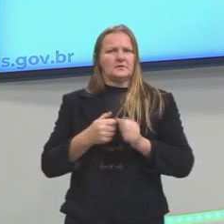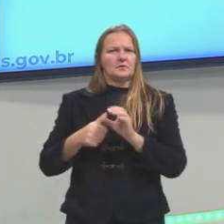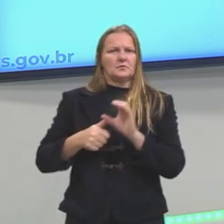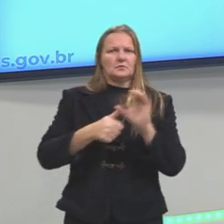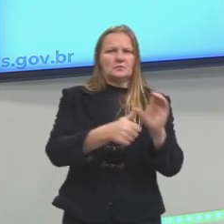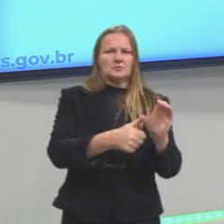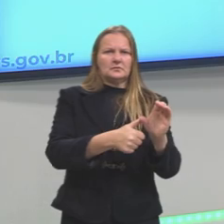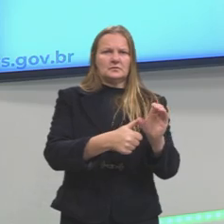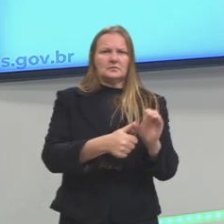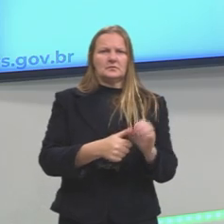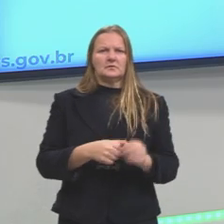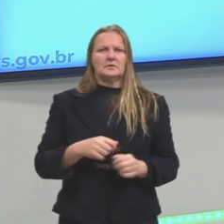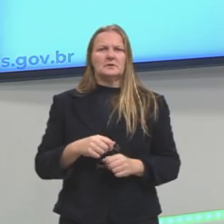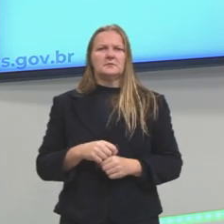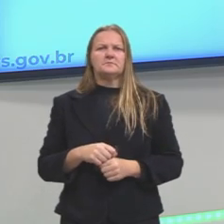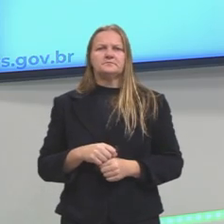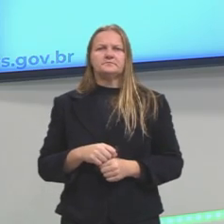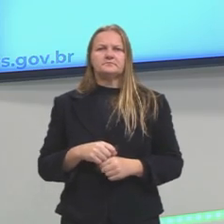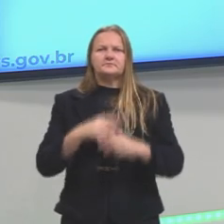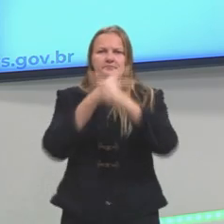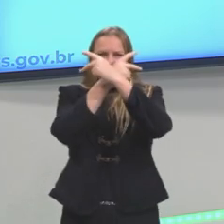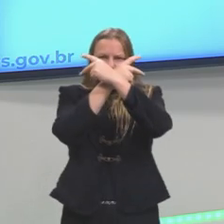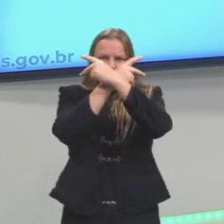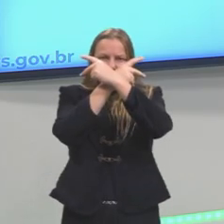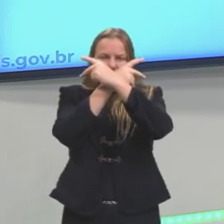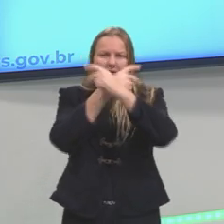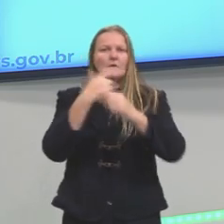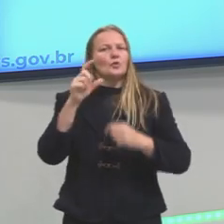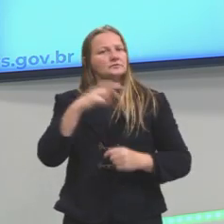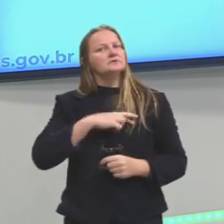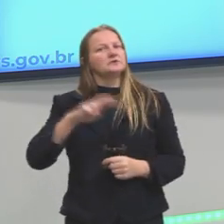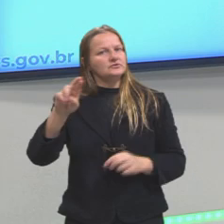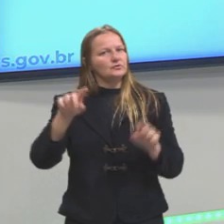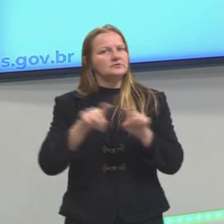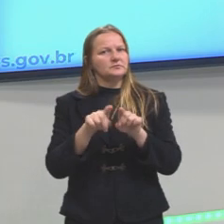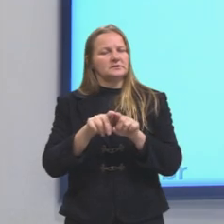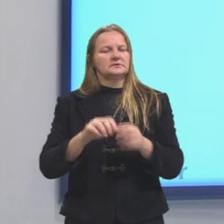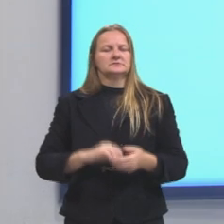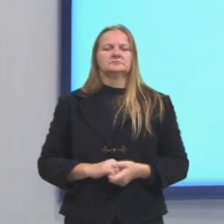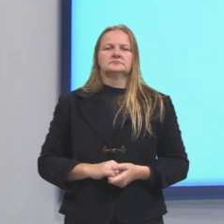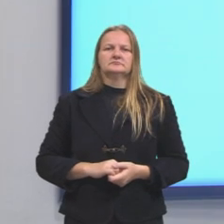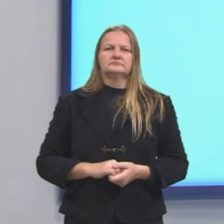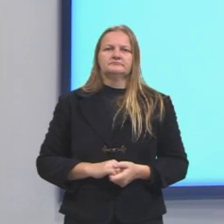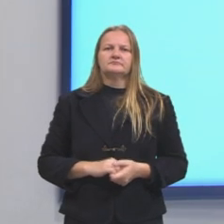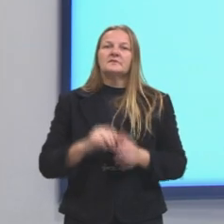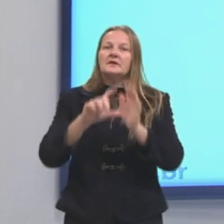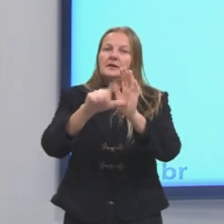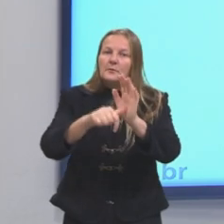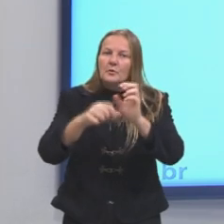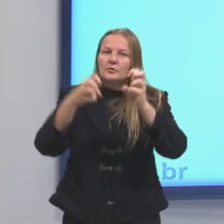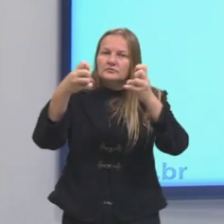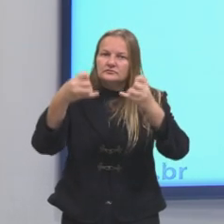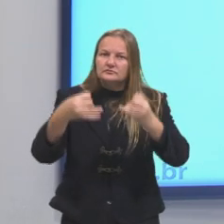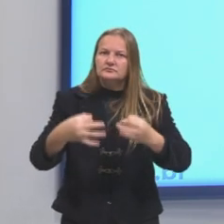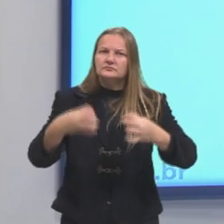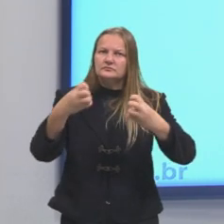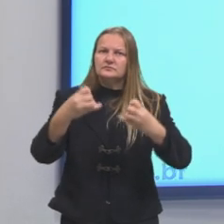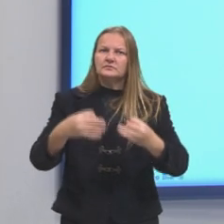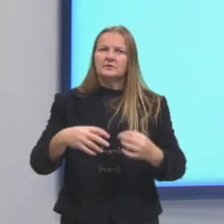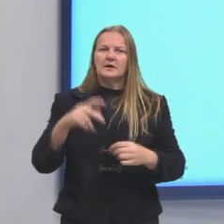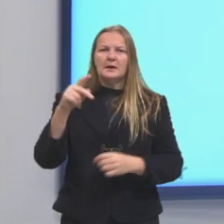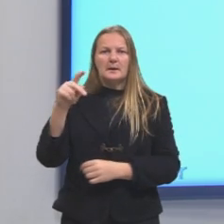cristianismo dos pagãos e das pessoas de outras religiões e por fim então que veremos na sequência a